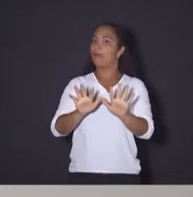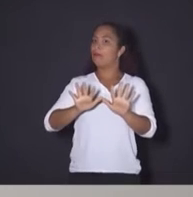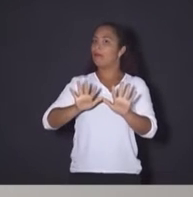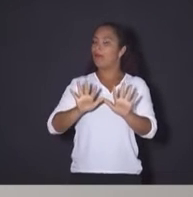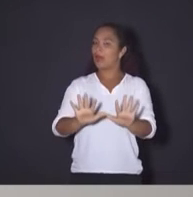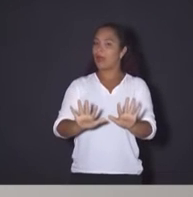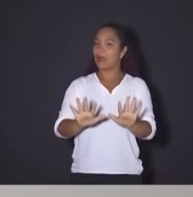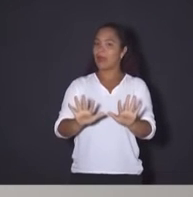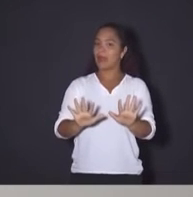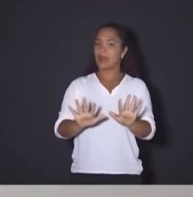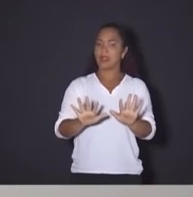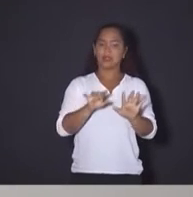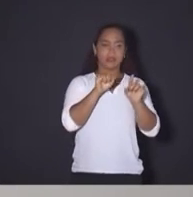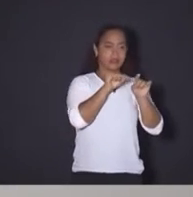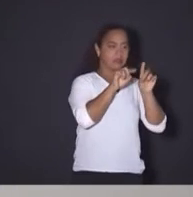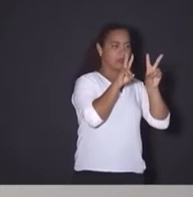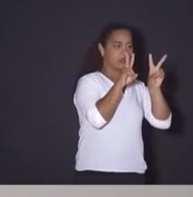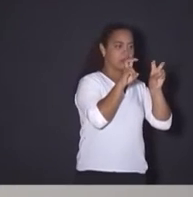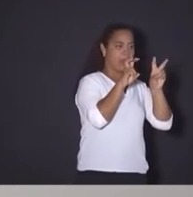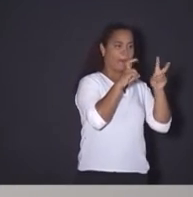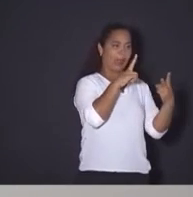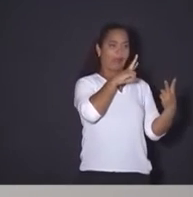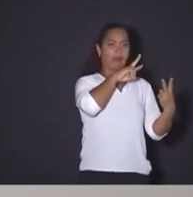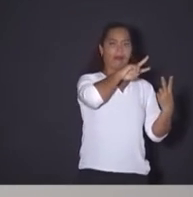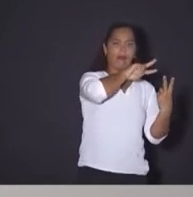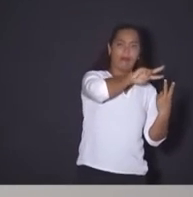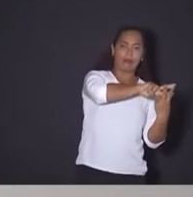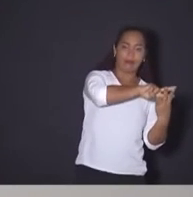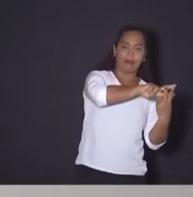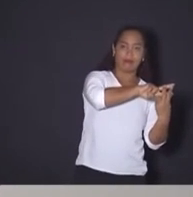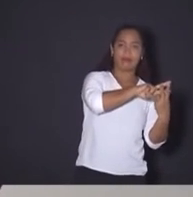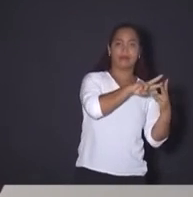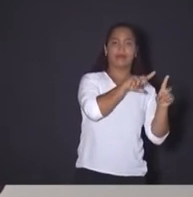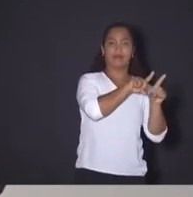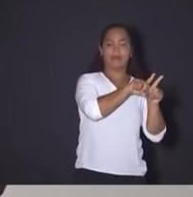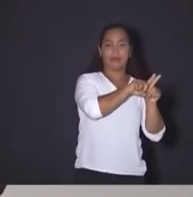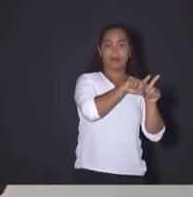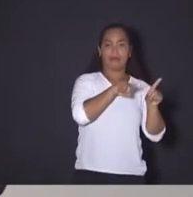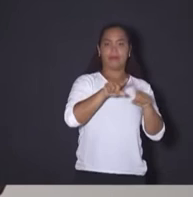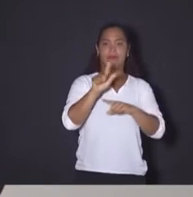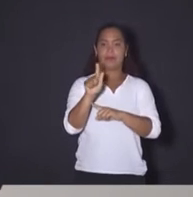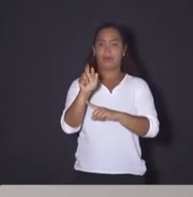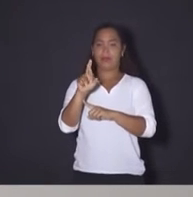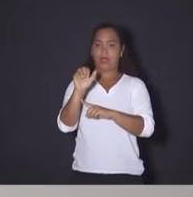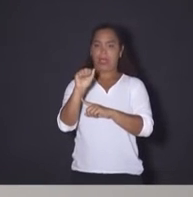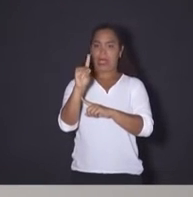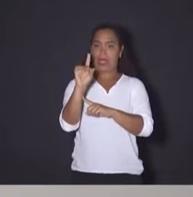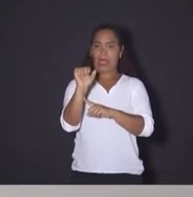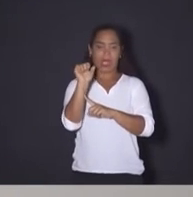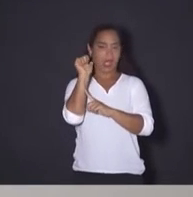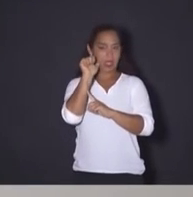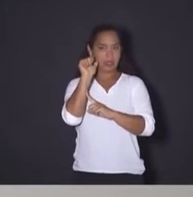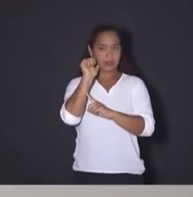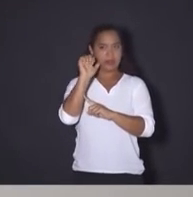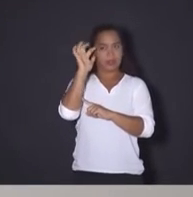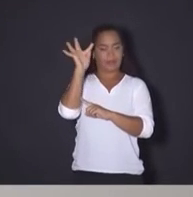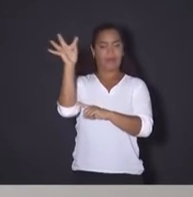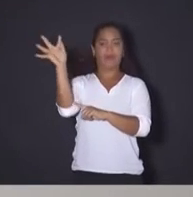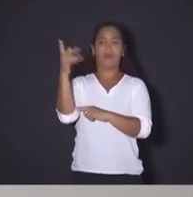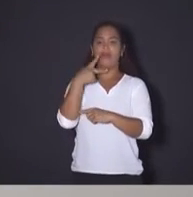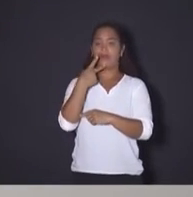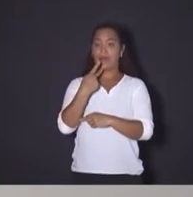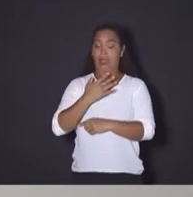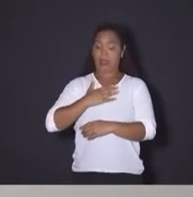falar em casamento ou no nosso atitude como desgramada quilombo essa grande pensadora nós viemos aqui